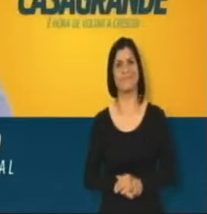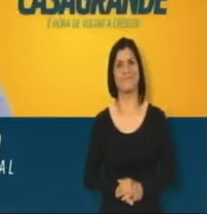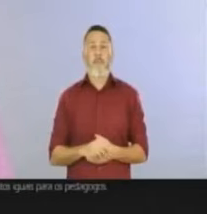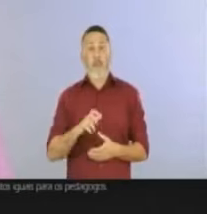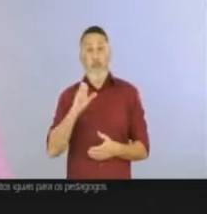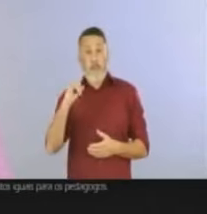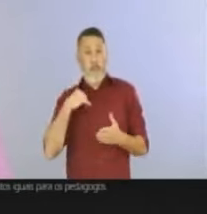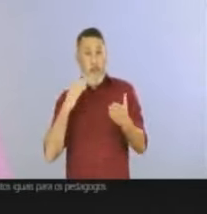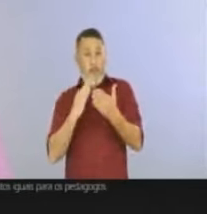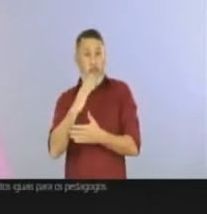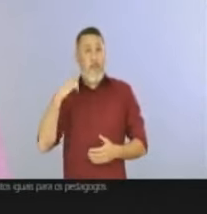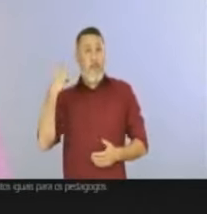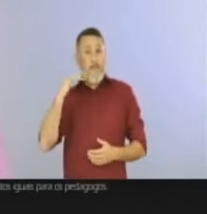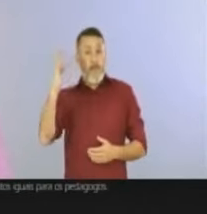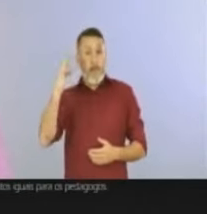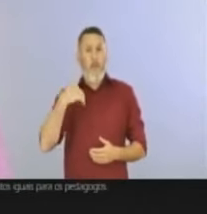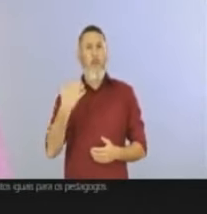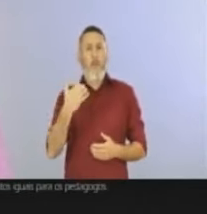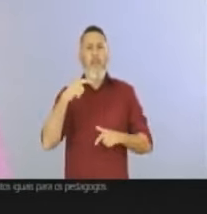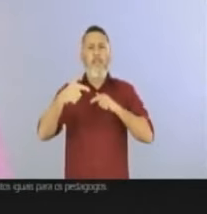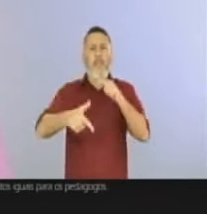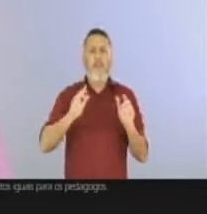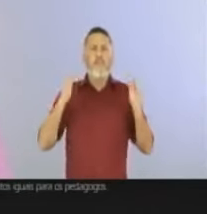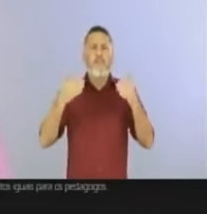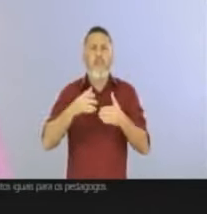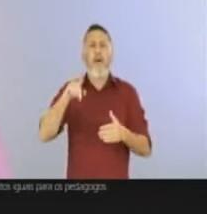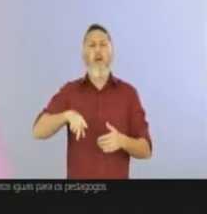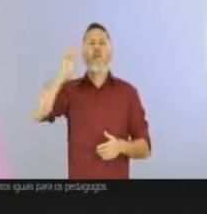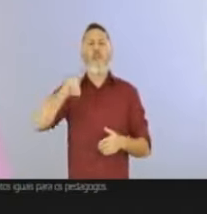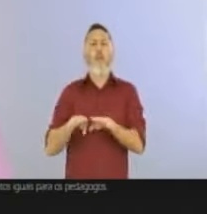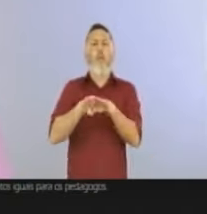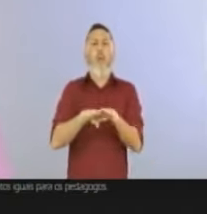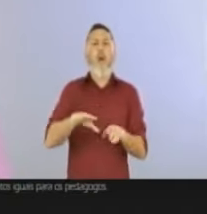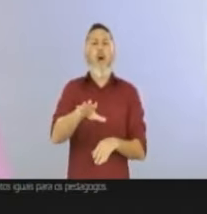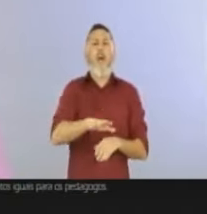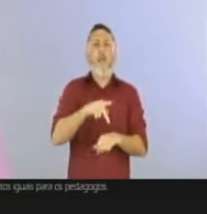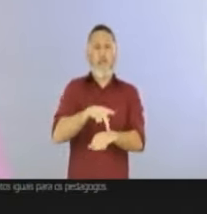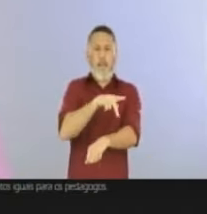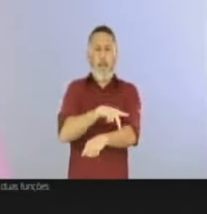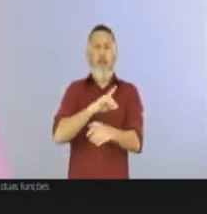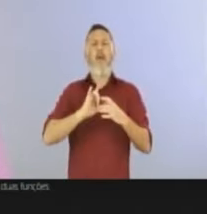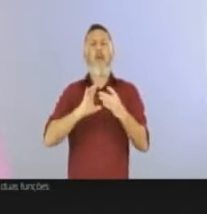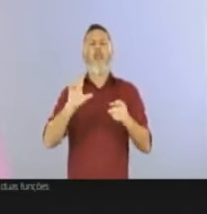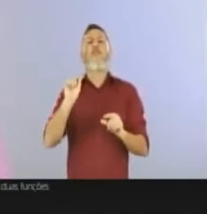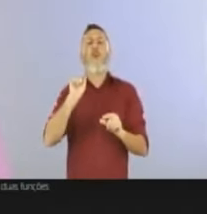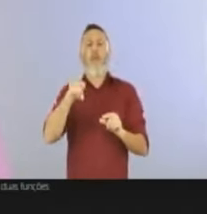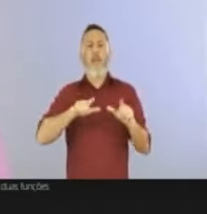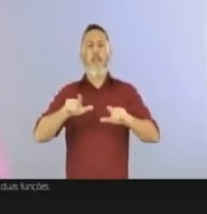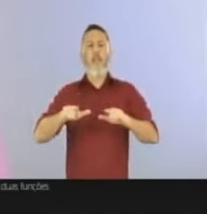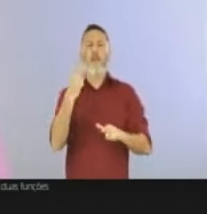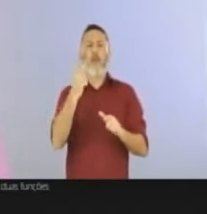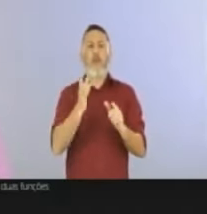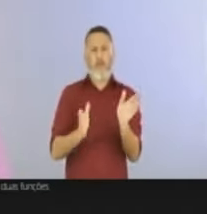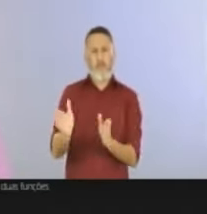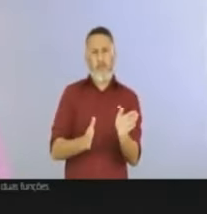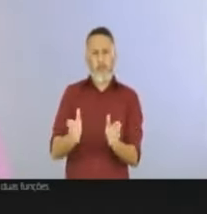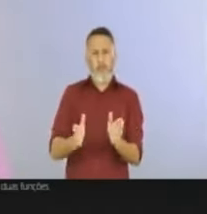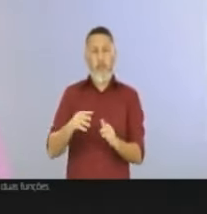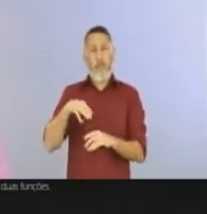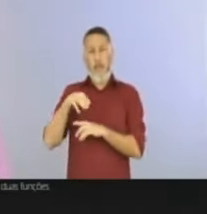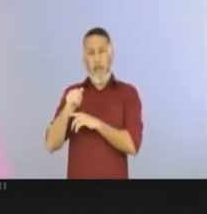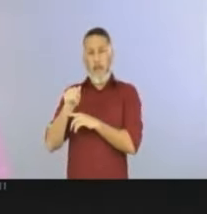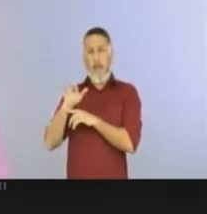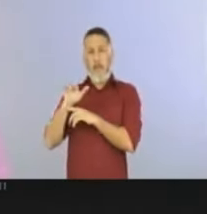comigo. Como deputada federal, quero trabalhar por direitos iguais para os pedagogos. Liberdade para que todos tenham duas